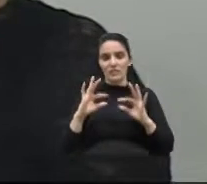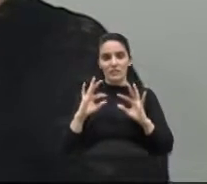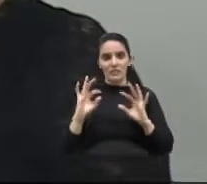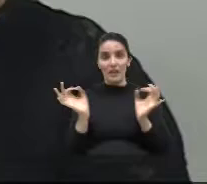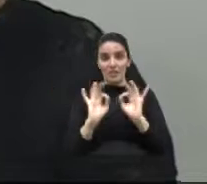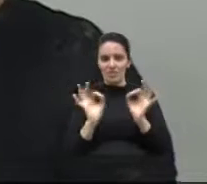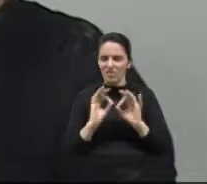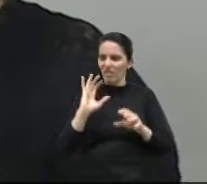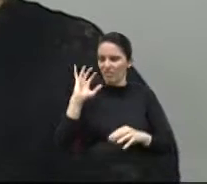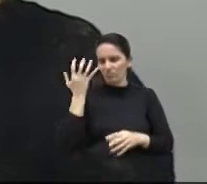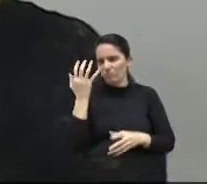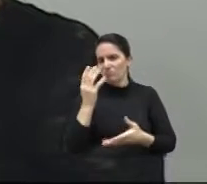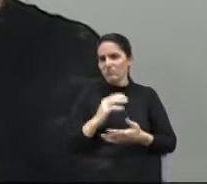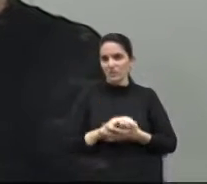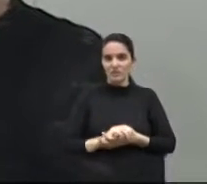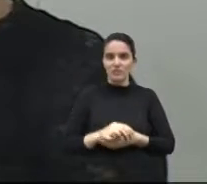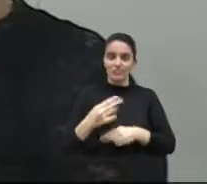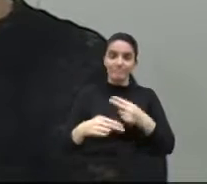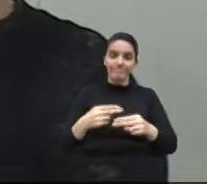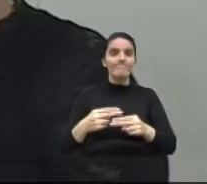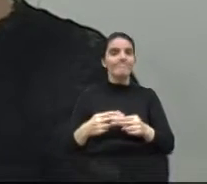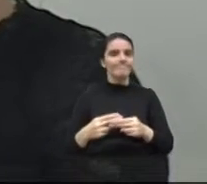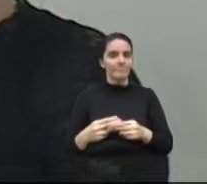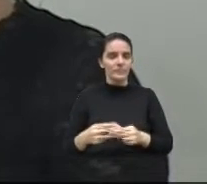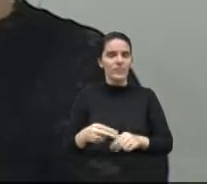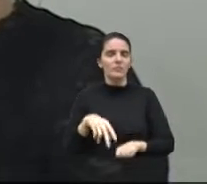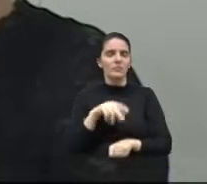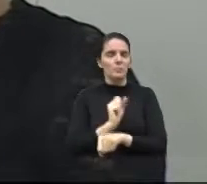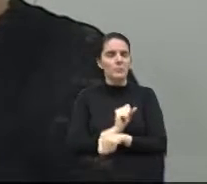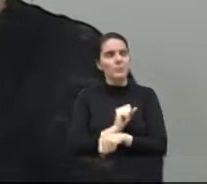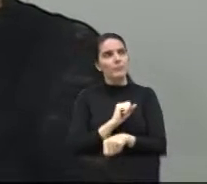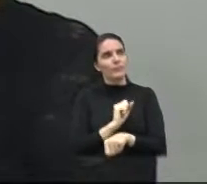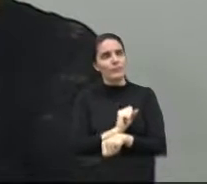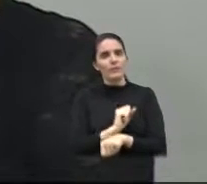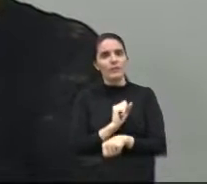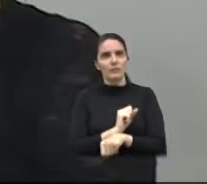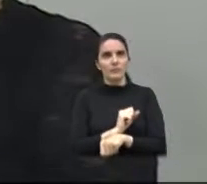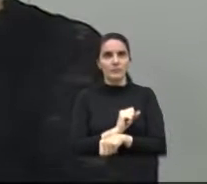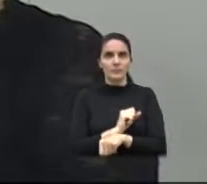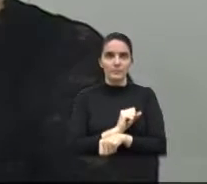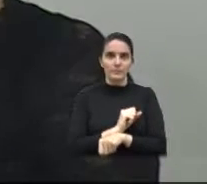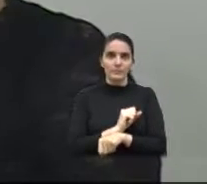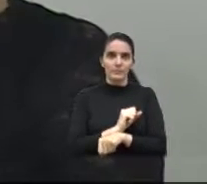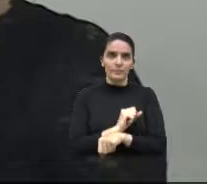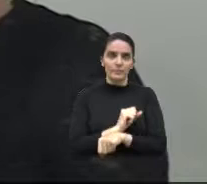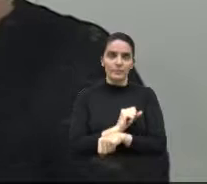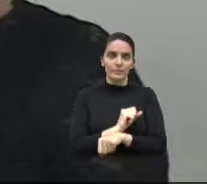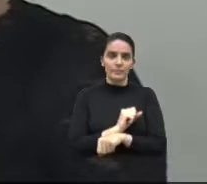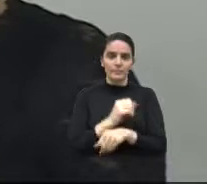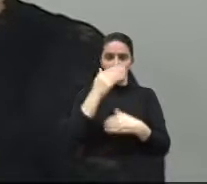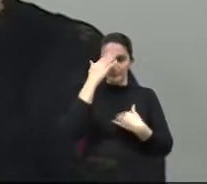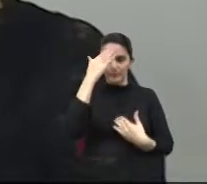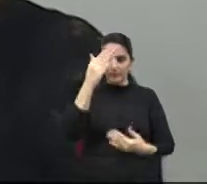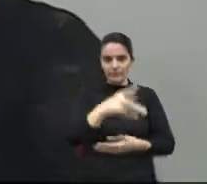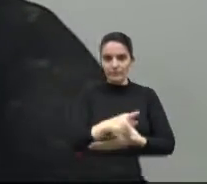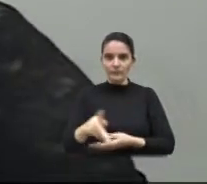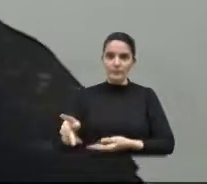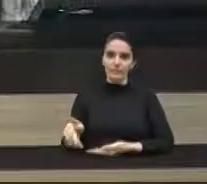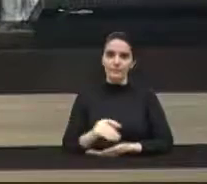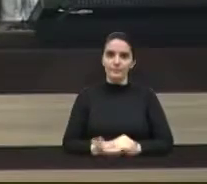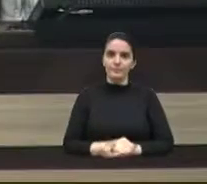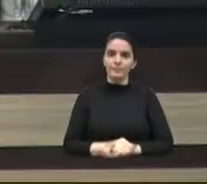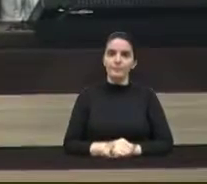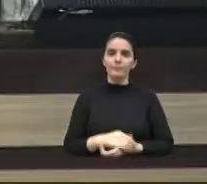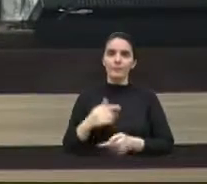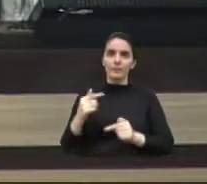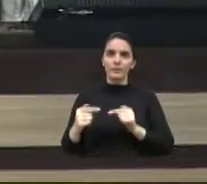travadas, engessadas, eu acredito que a gente vai ainda ficar um bom tempo ainda. Você quer usar a palavra? Muito obrigada, senhor presidente.